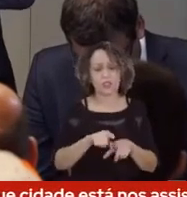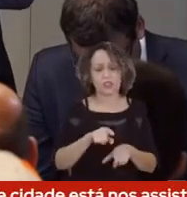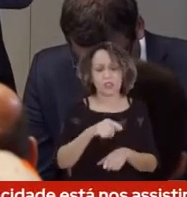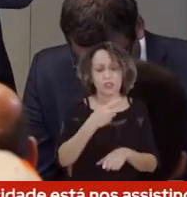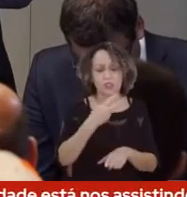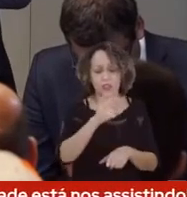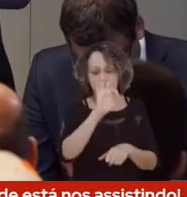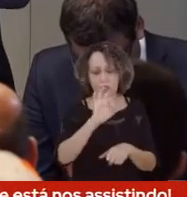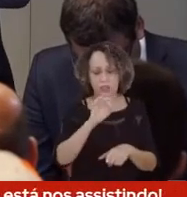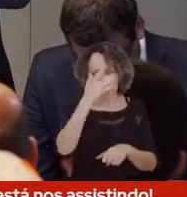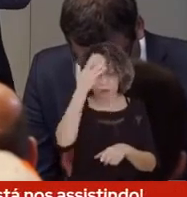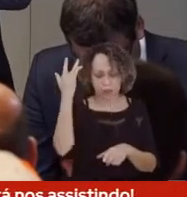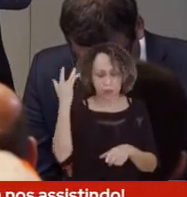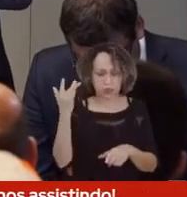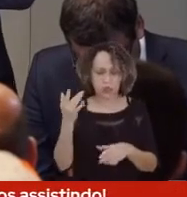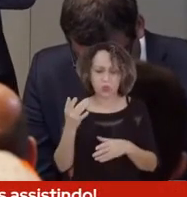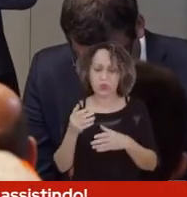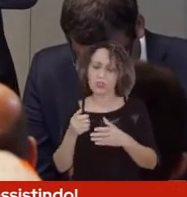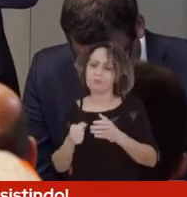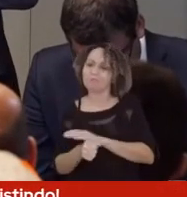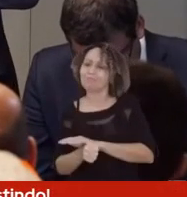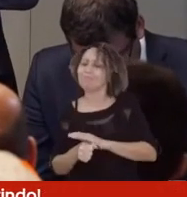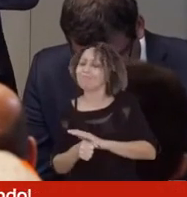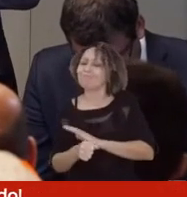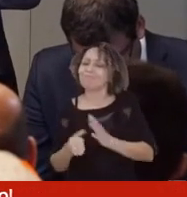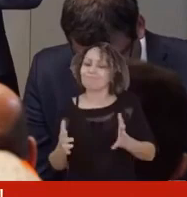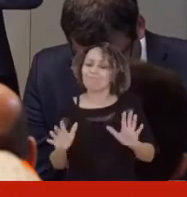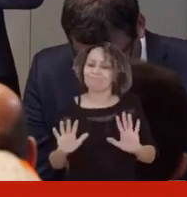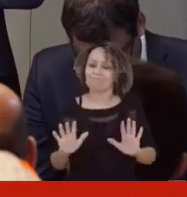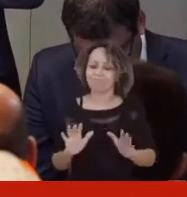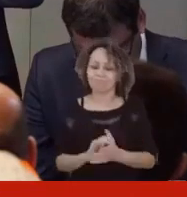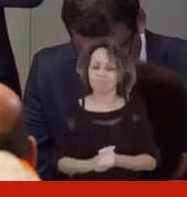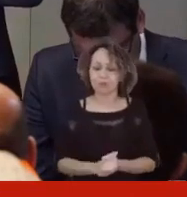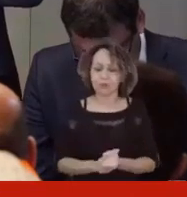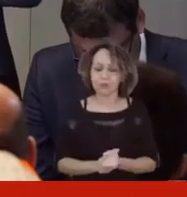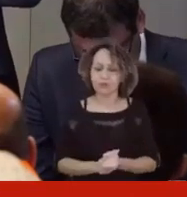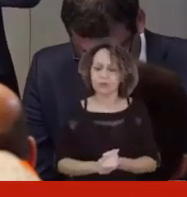tenho dúvida, é um embate. Essa política